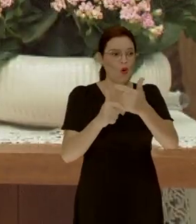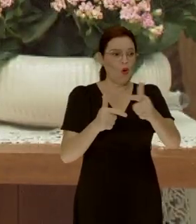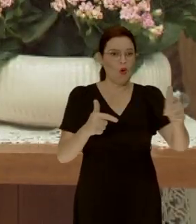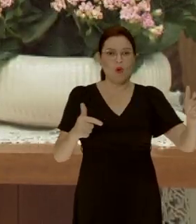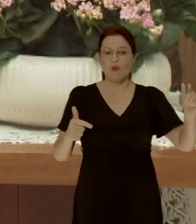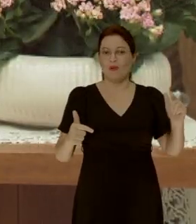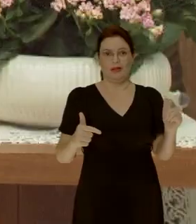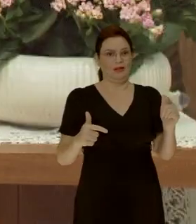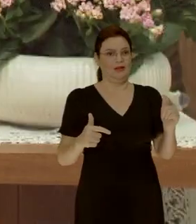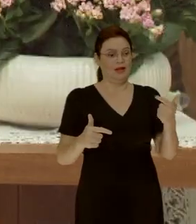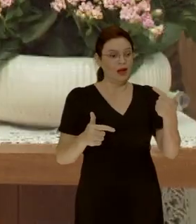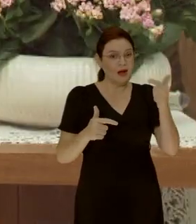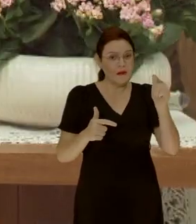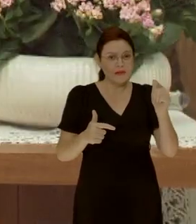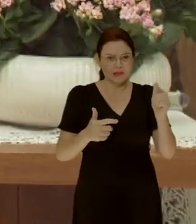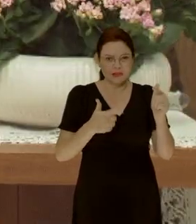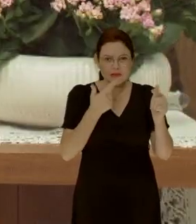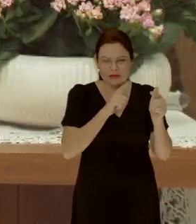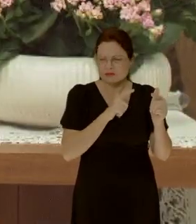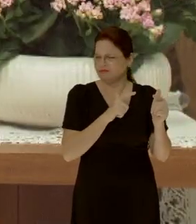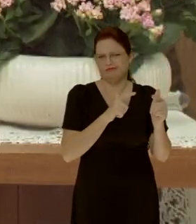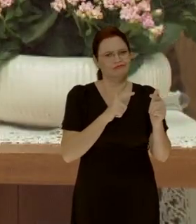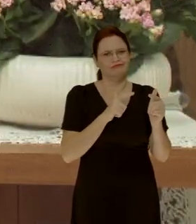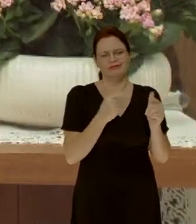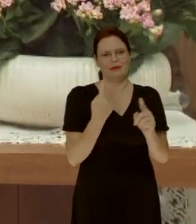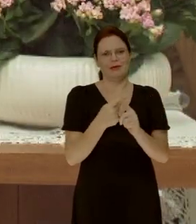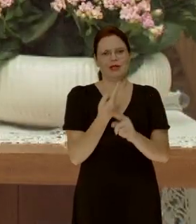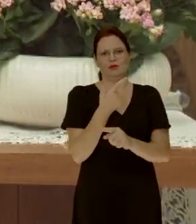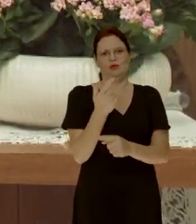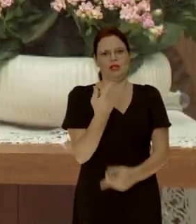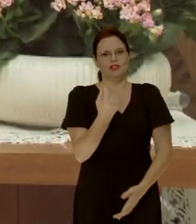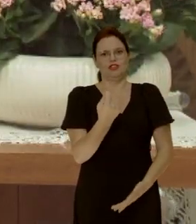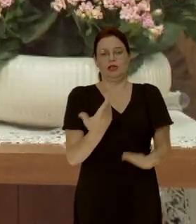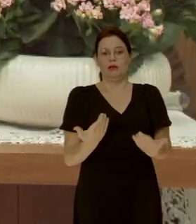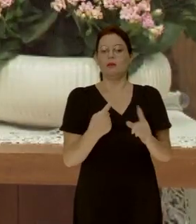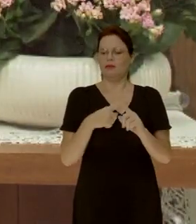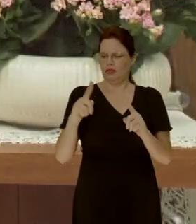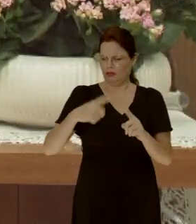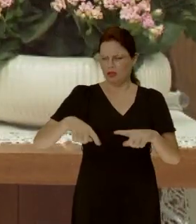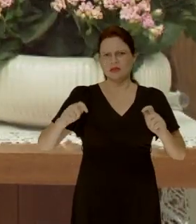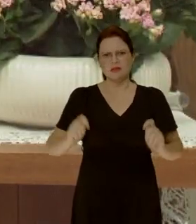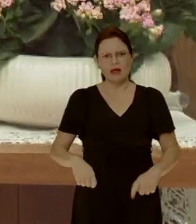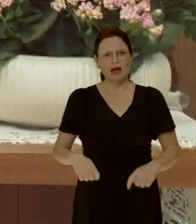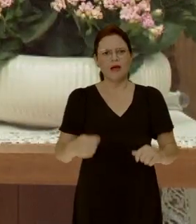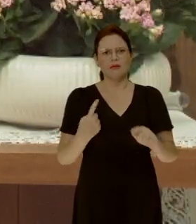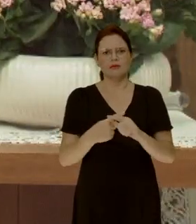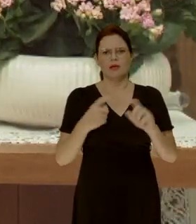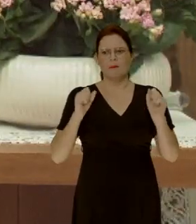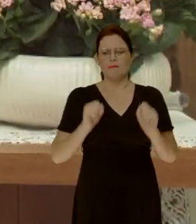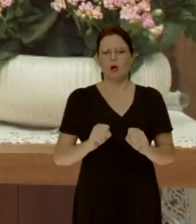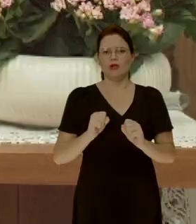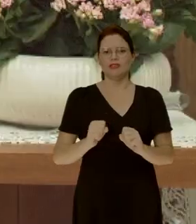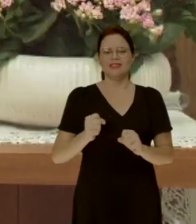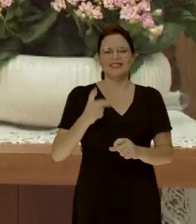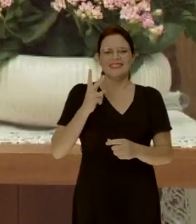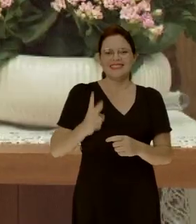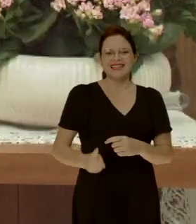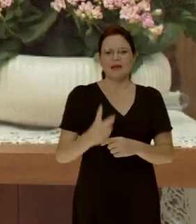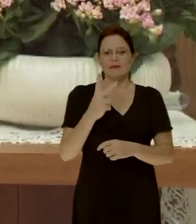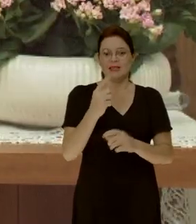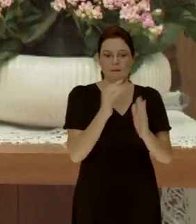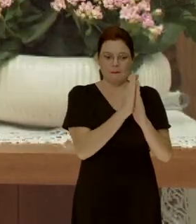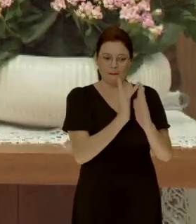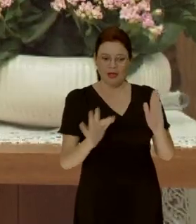Igreja nenhuma, denominação, sabe por quê? Porque não tem recurso. Nós podemos fazer 5 por ano, sem problema nenhum.